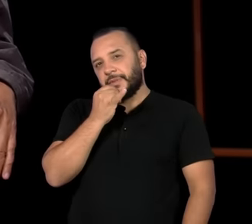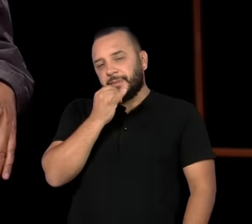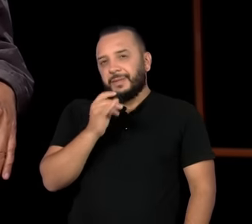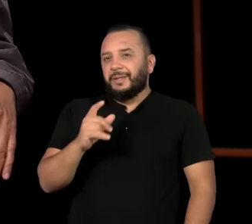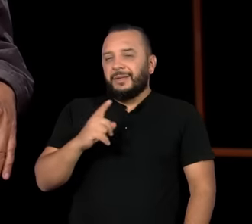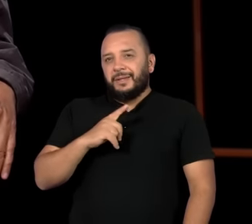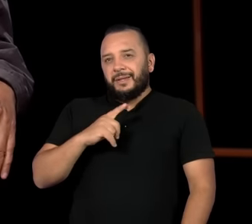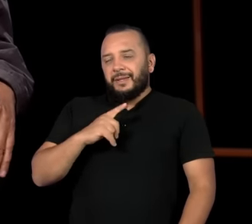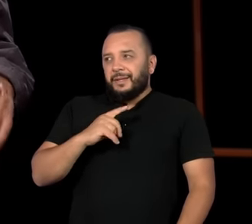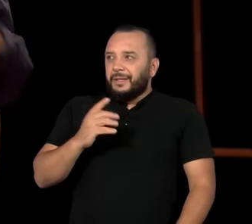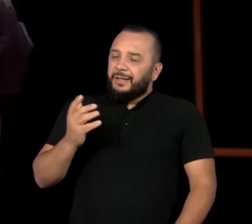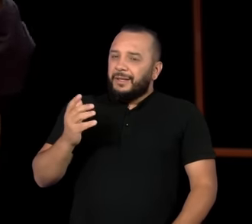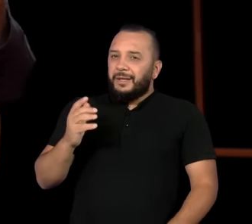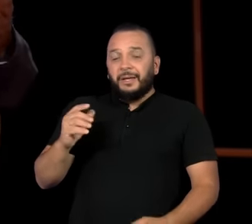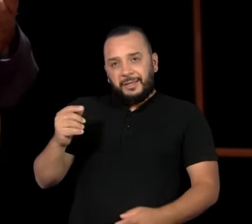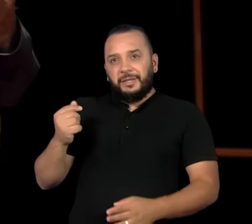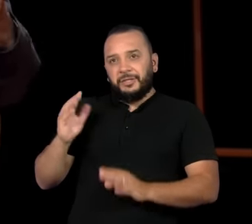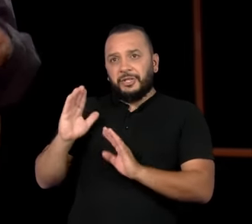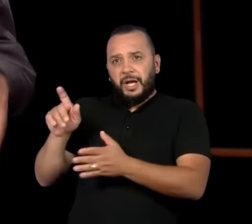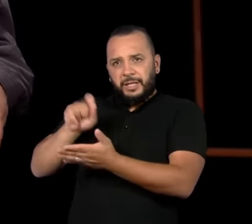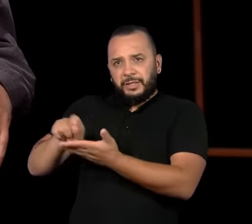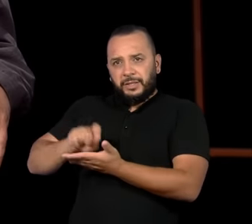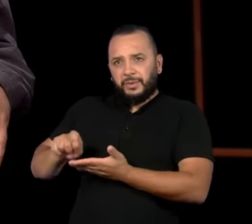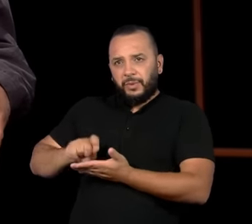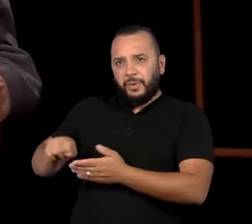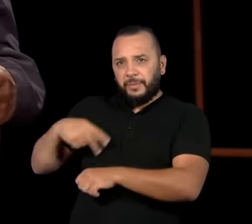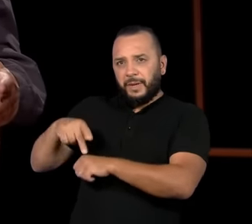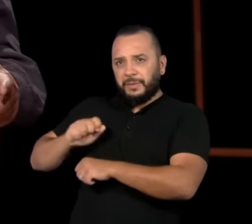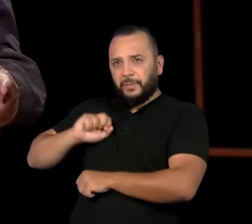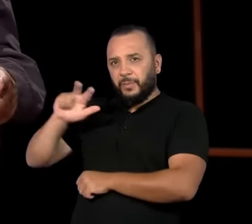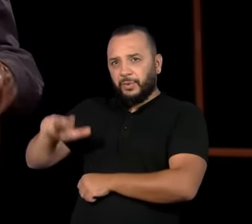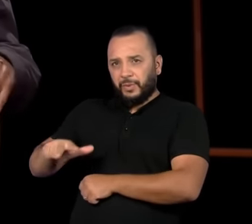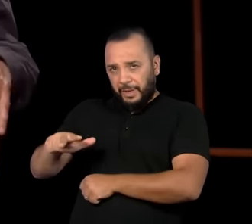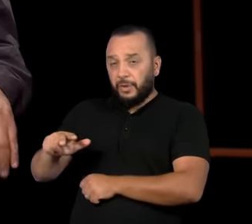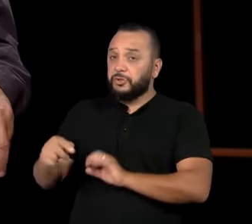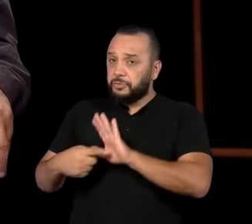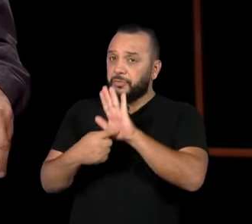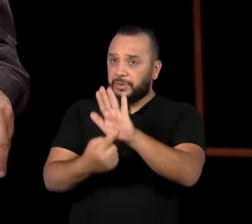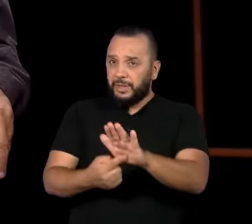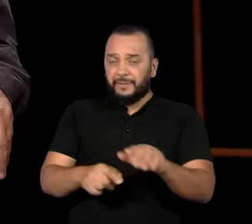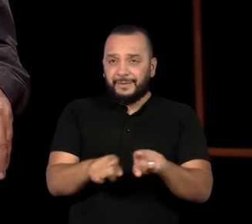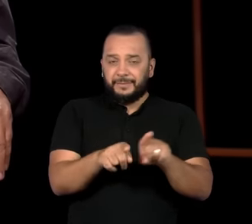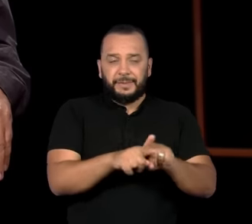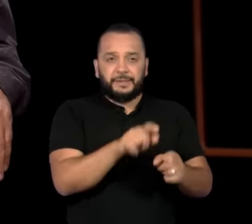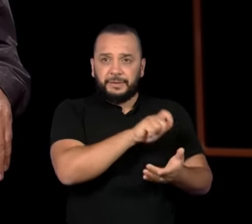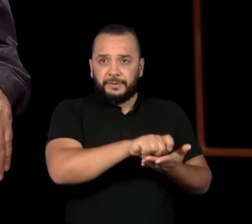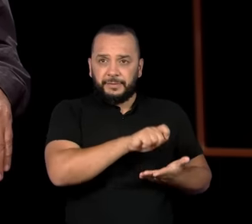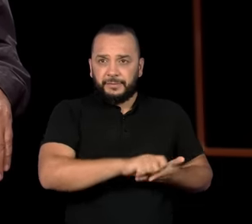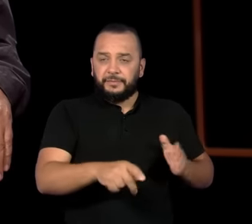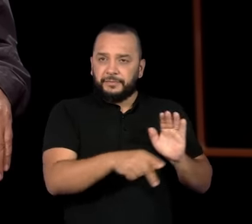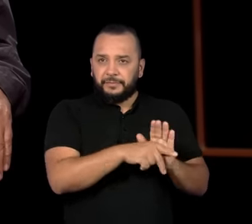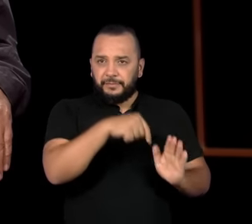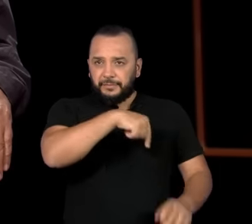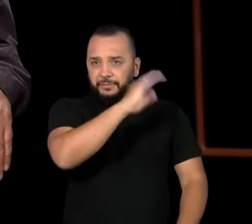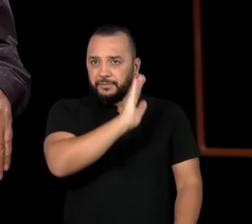dramas de autores portugueses, de autores brasileiros, peças assim,